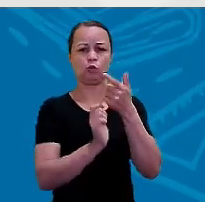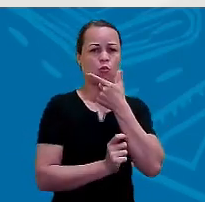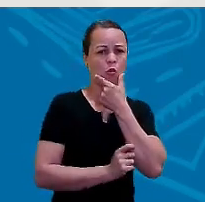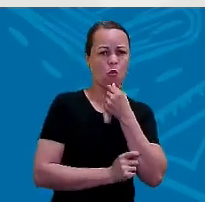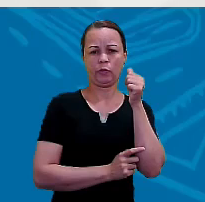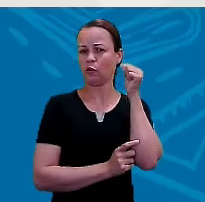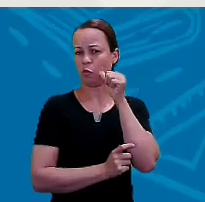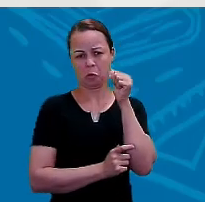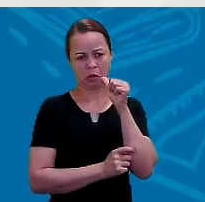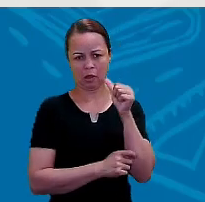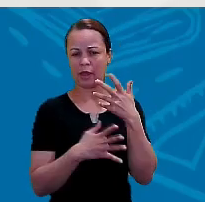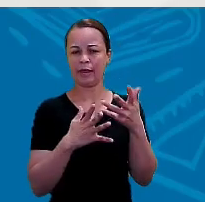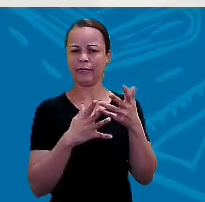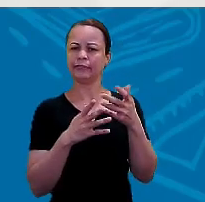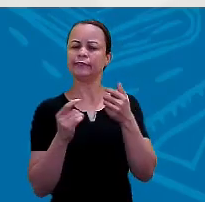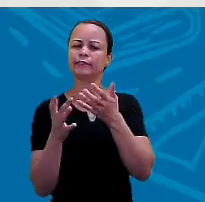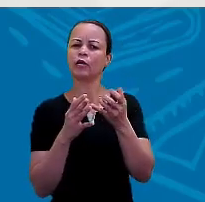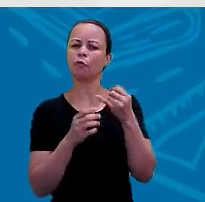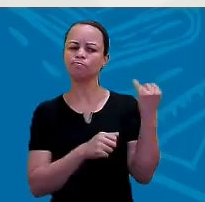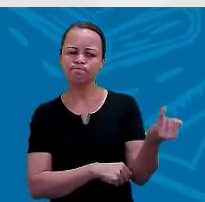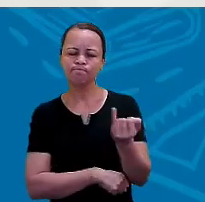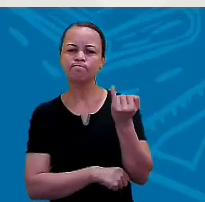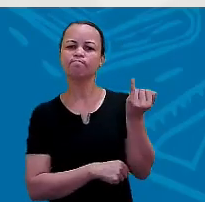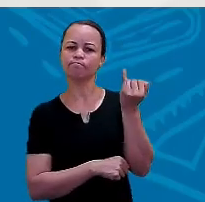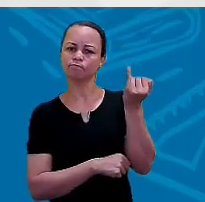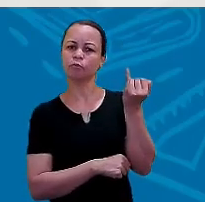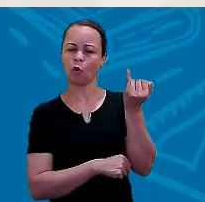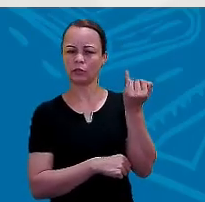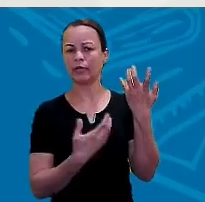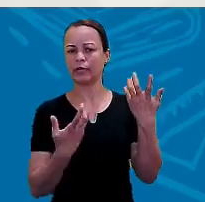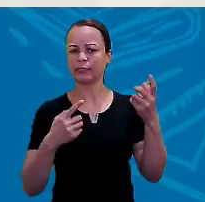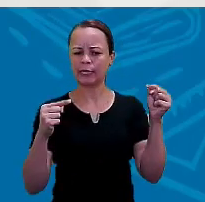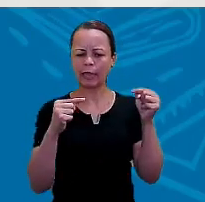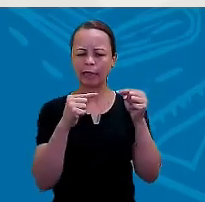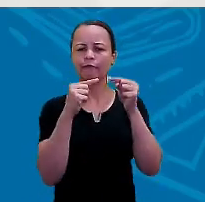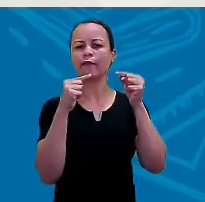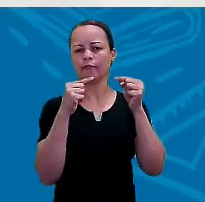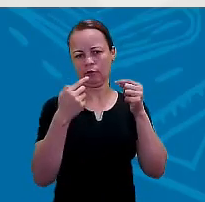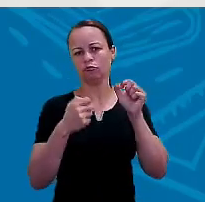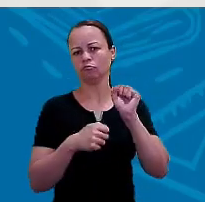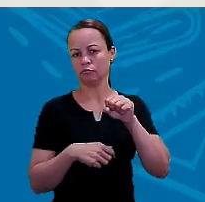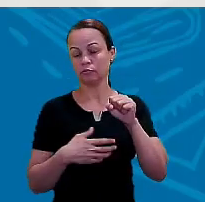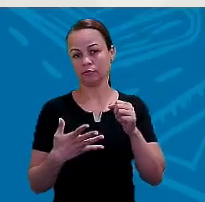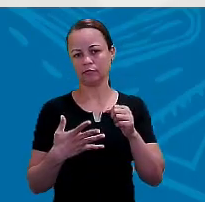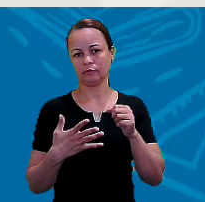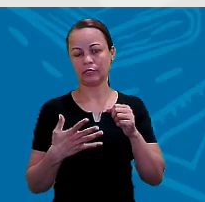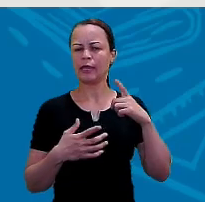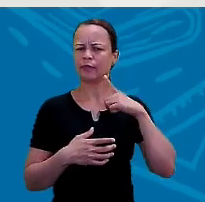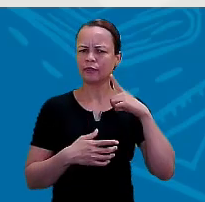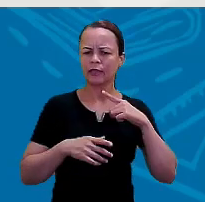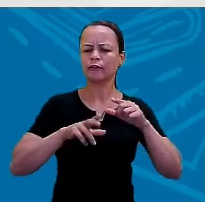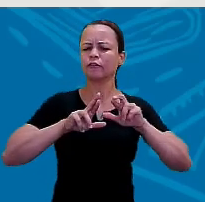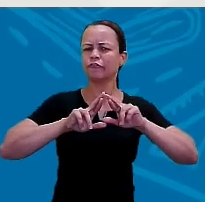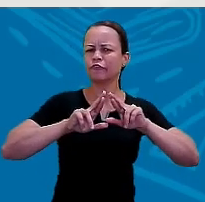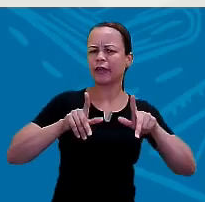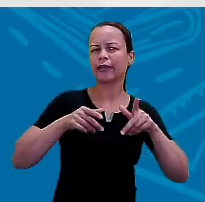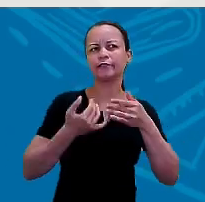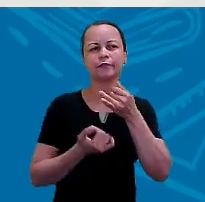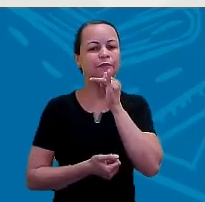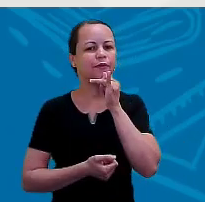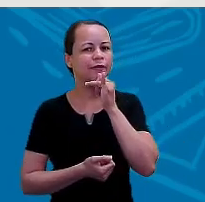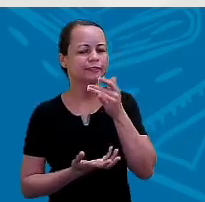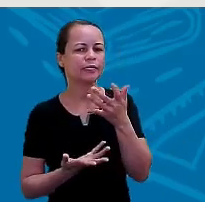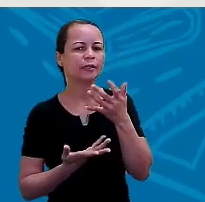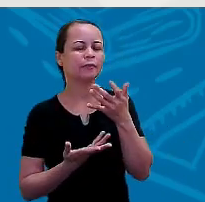mulheres, são extremamente idênticos. Vão ter diferenças como, por exemplo, você vai ter diferença